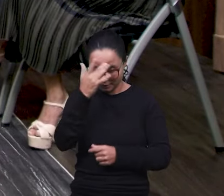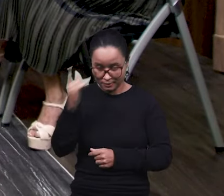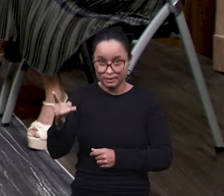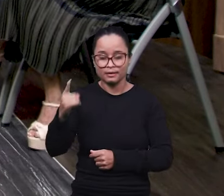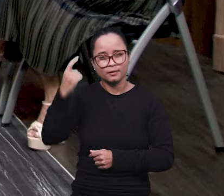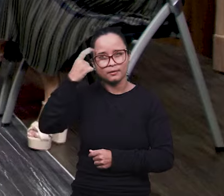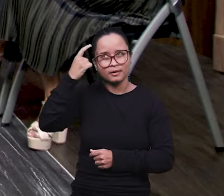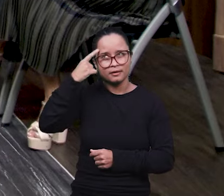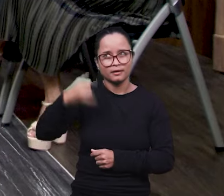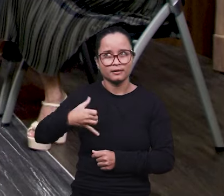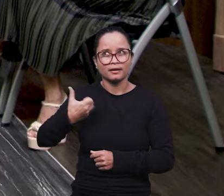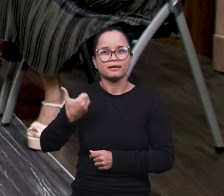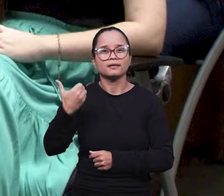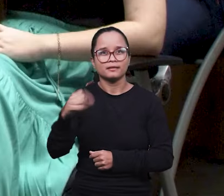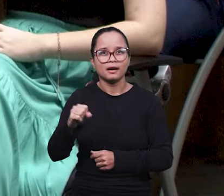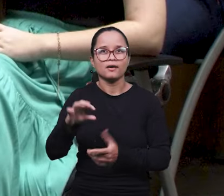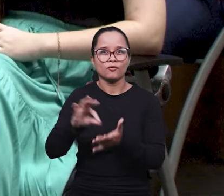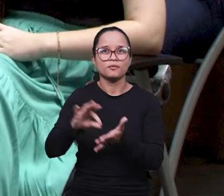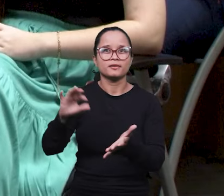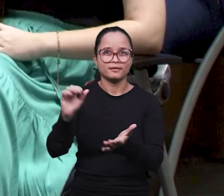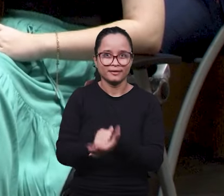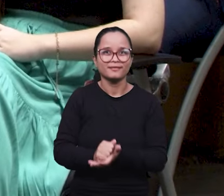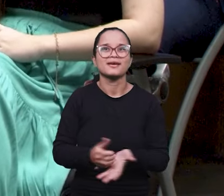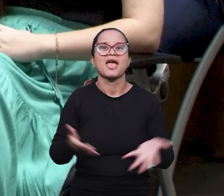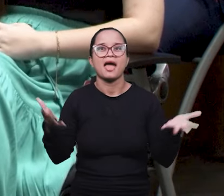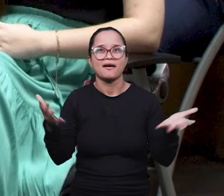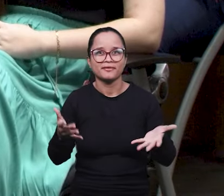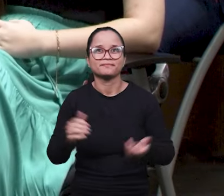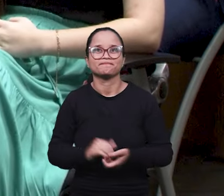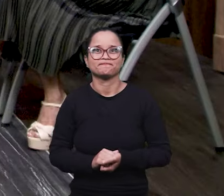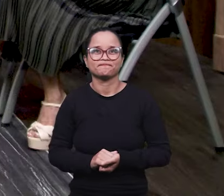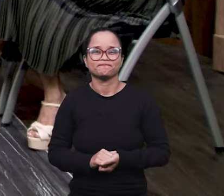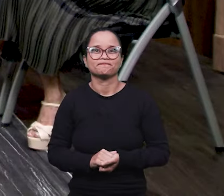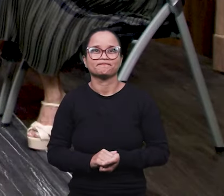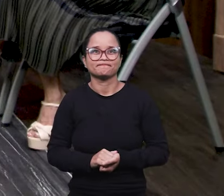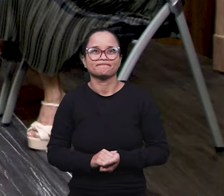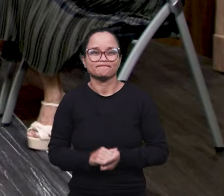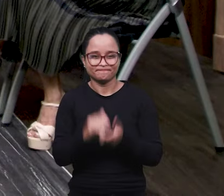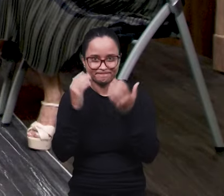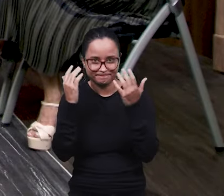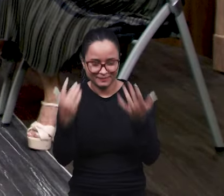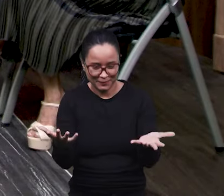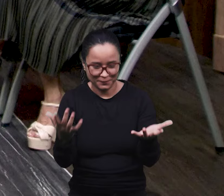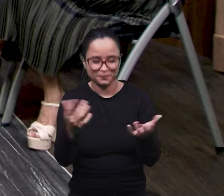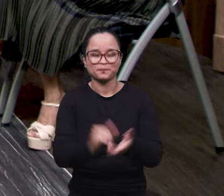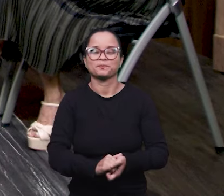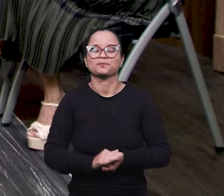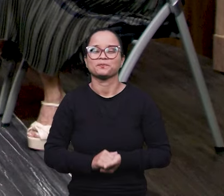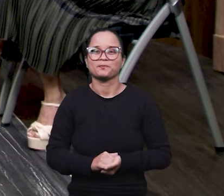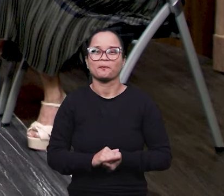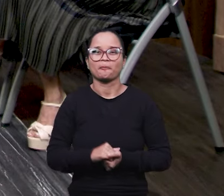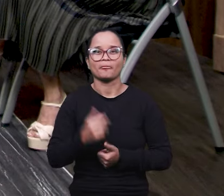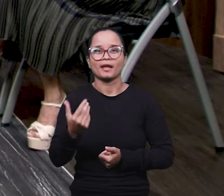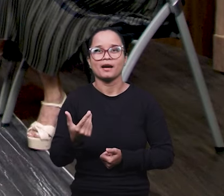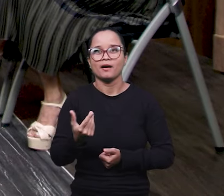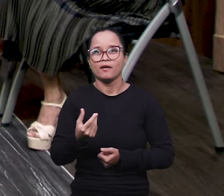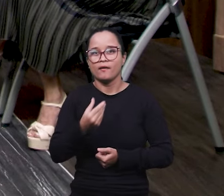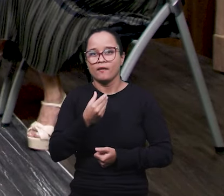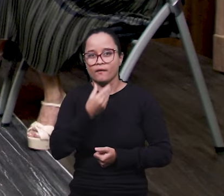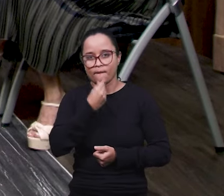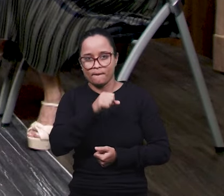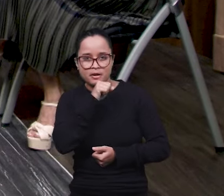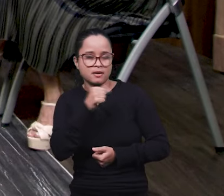pensando é agora que eu vou me inscrever então Eh os pais eles